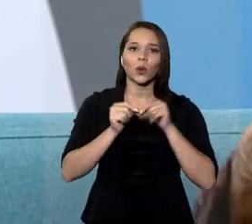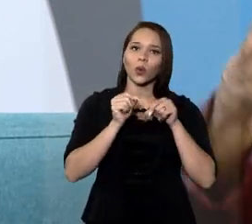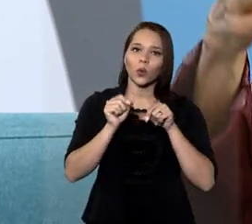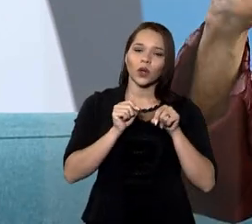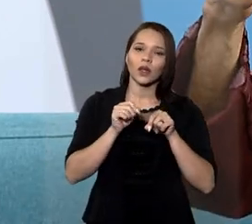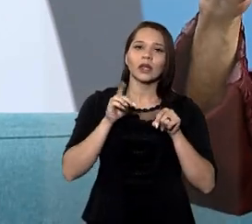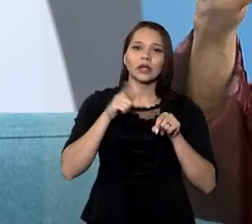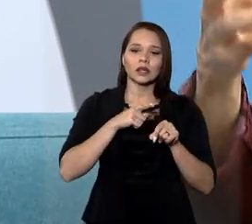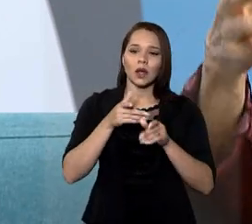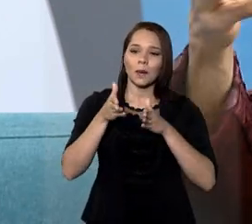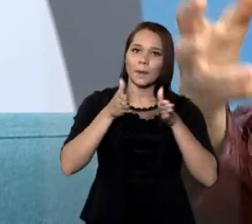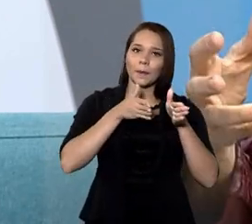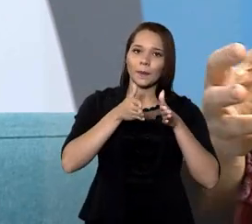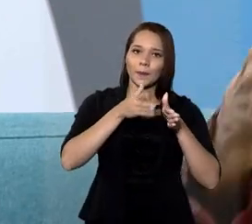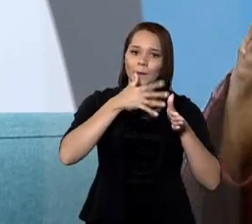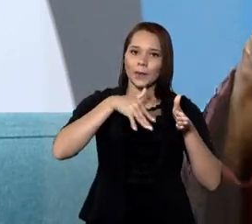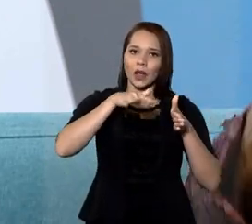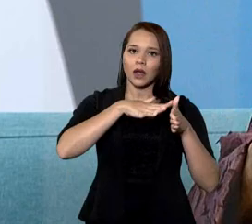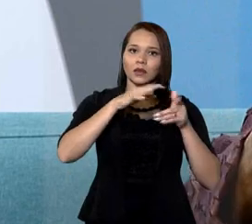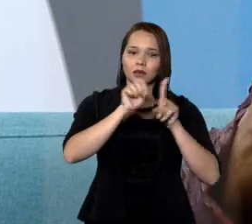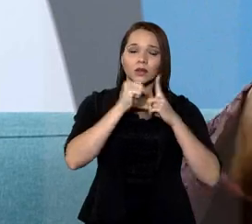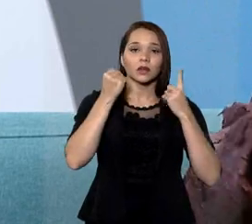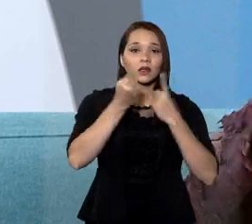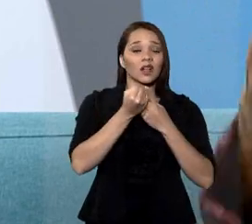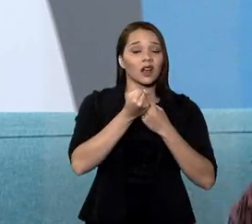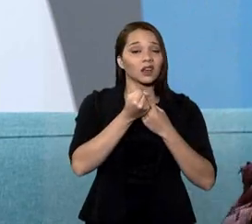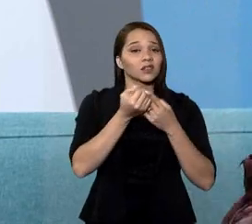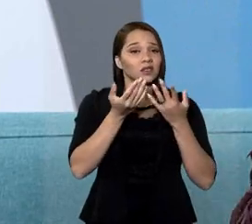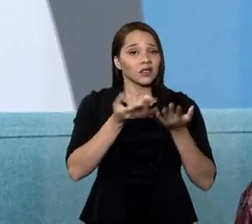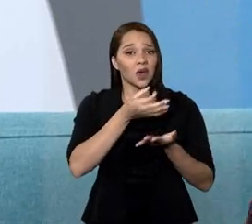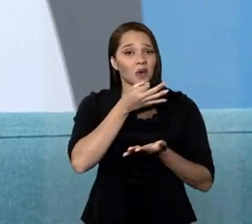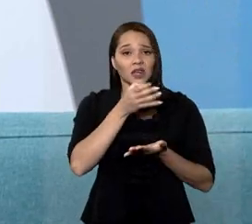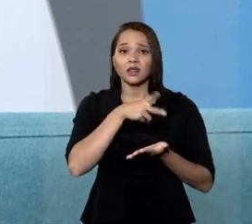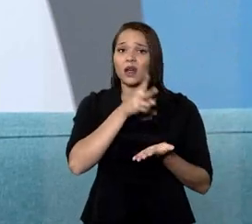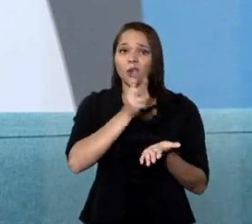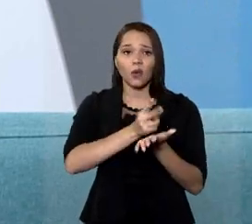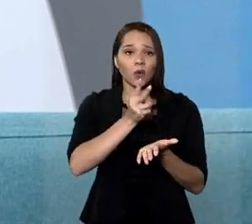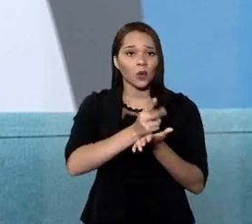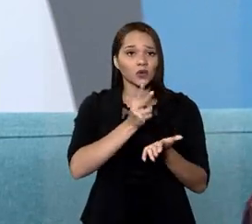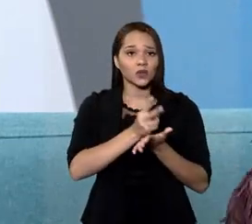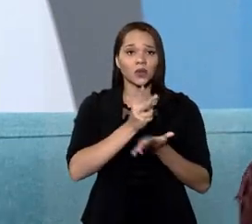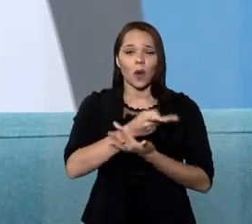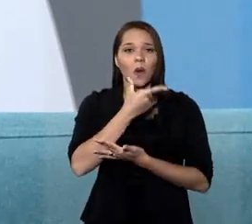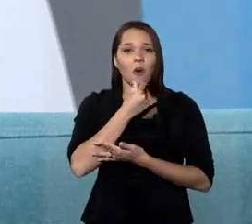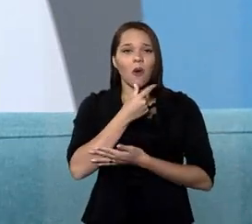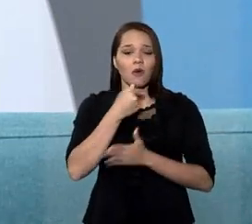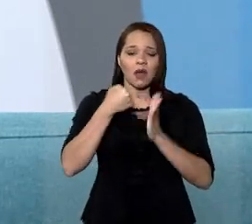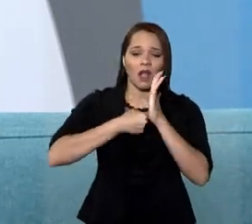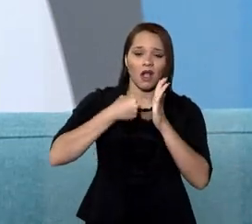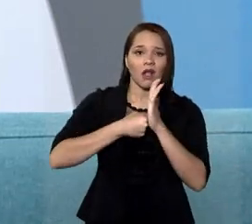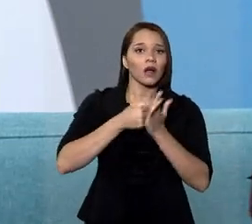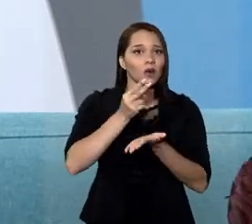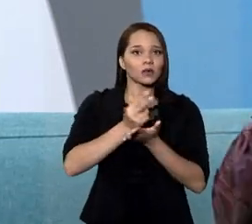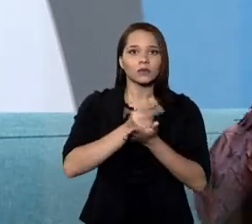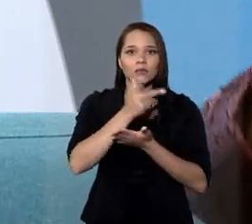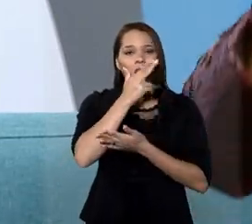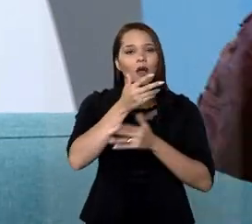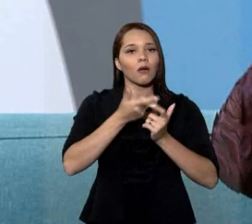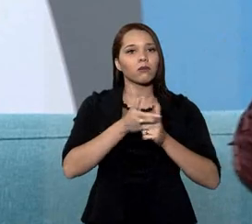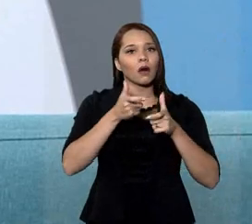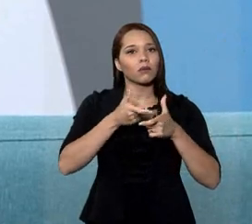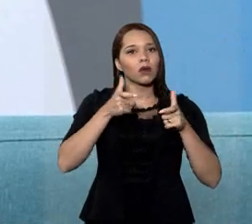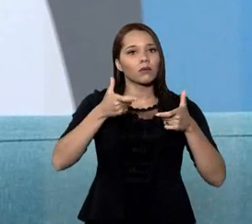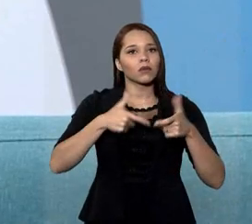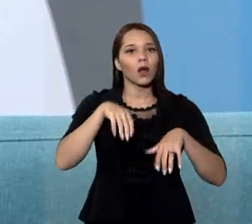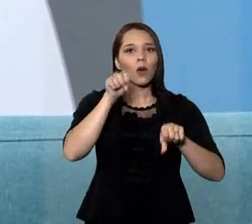não tempo você tem uma parte da sociedade que deve estar mantendo estes homens agressores que